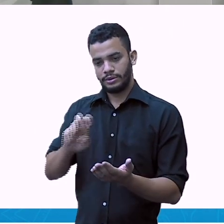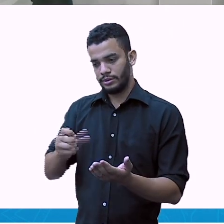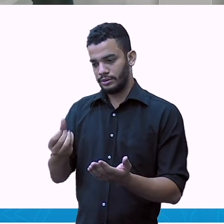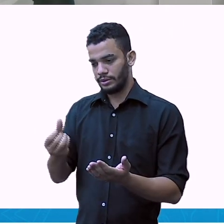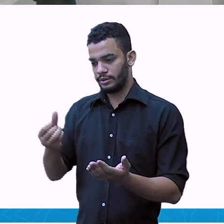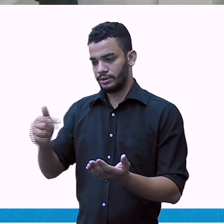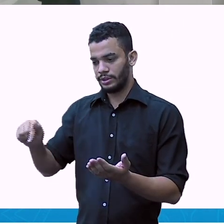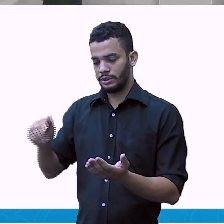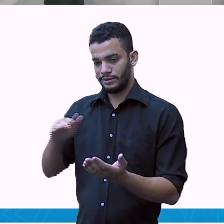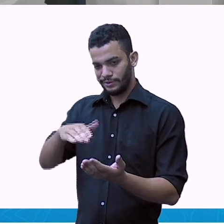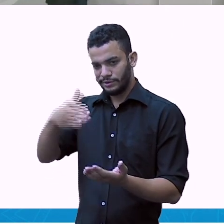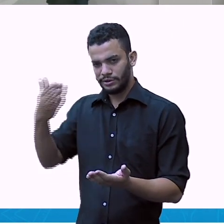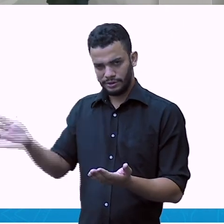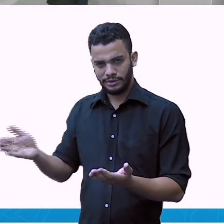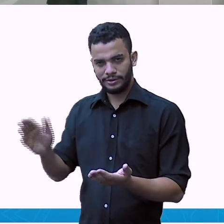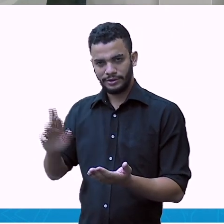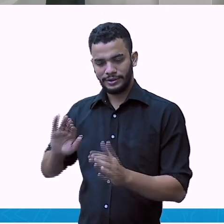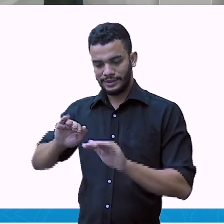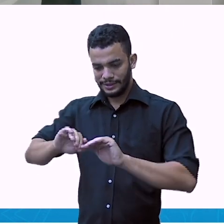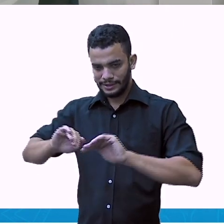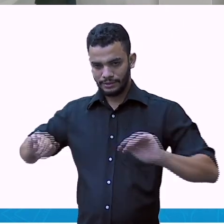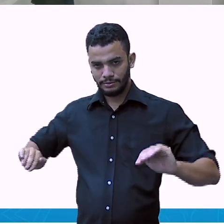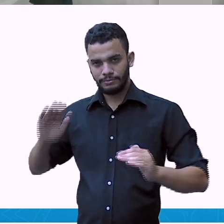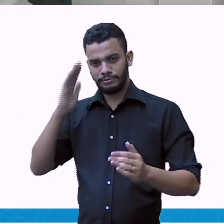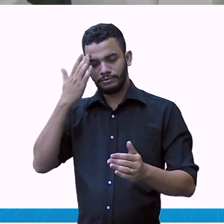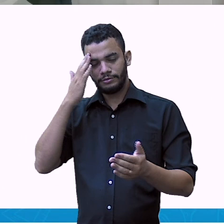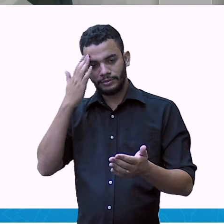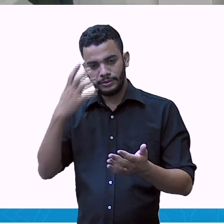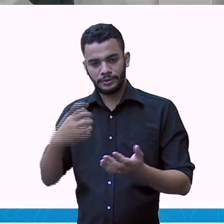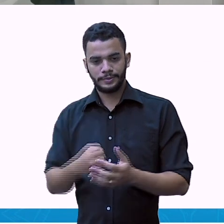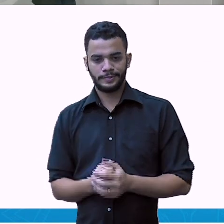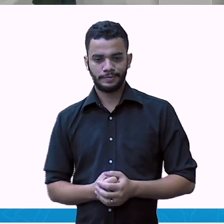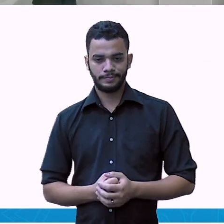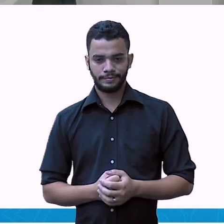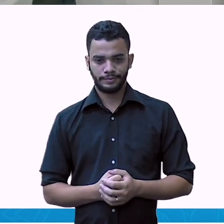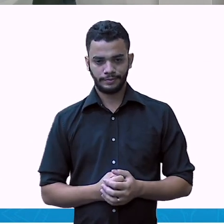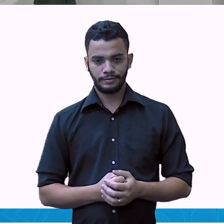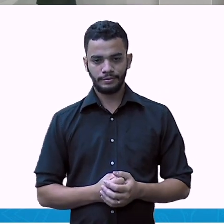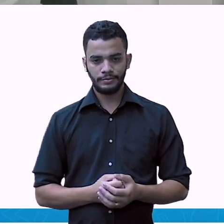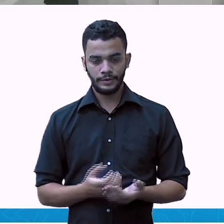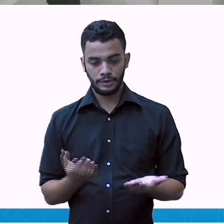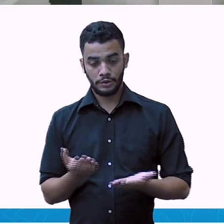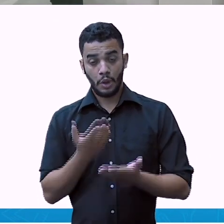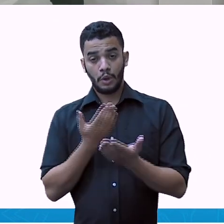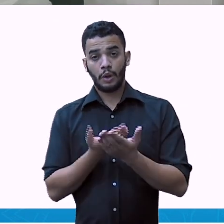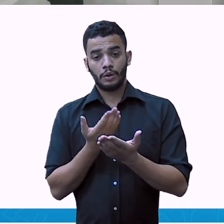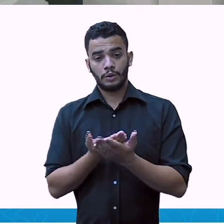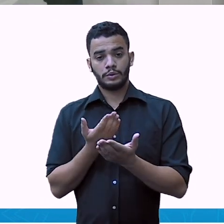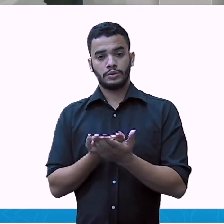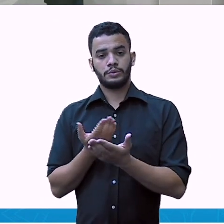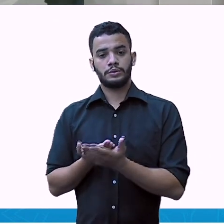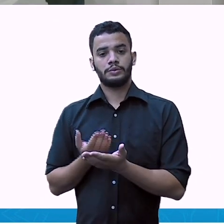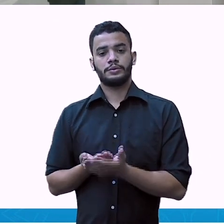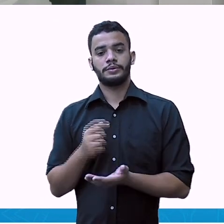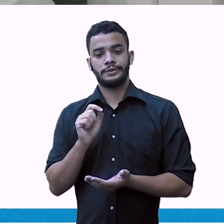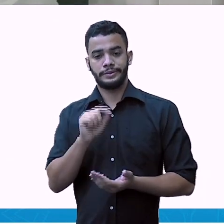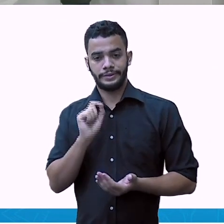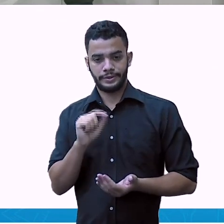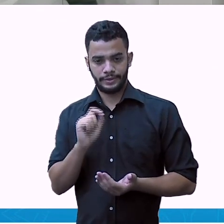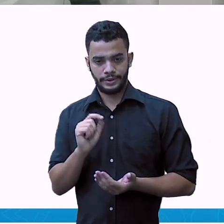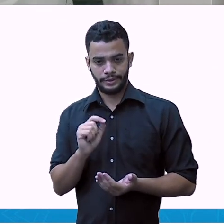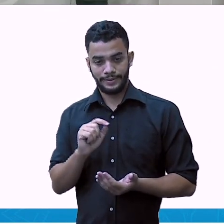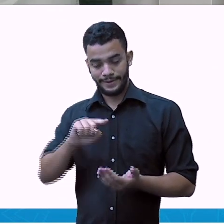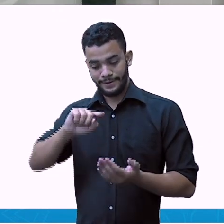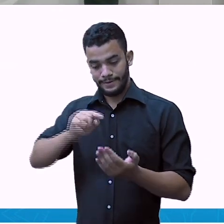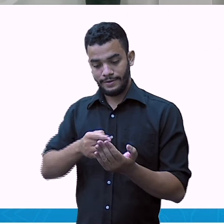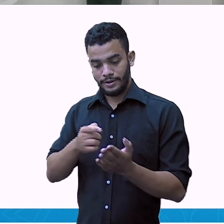da milhar, certo? De uma família para outra. E agora vocês viram as ordens após a vírgula,